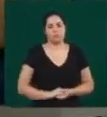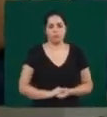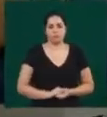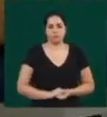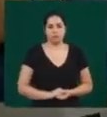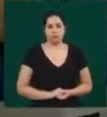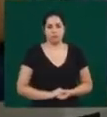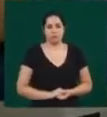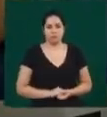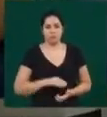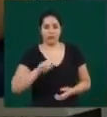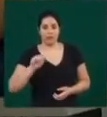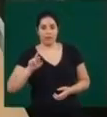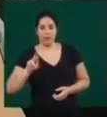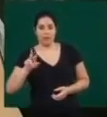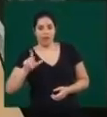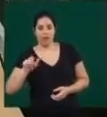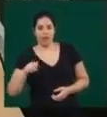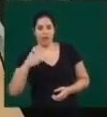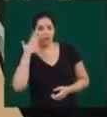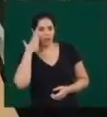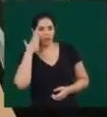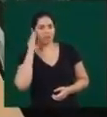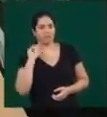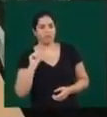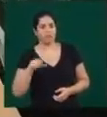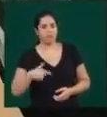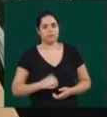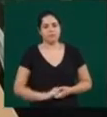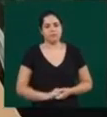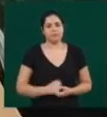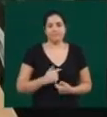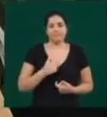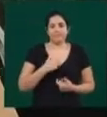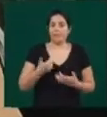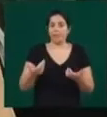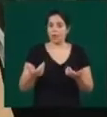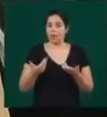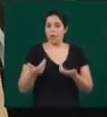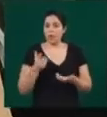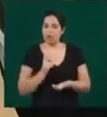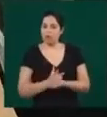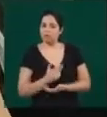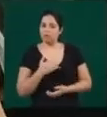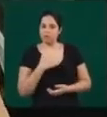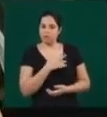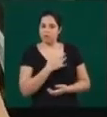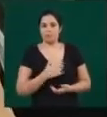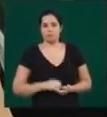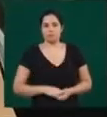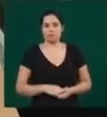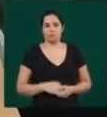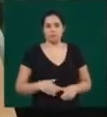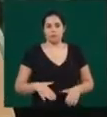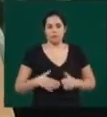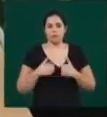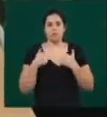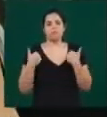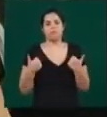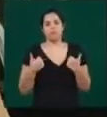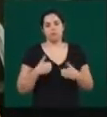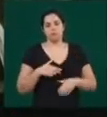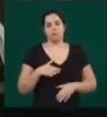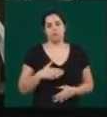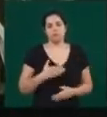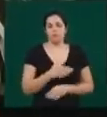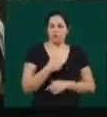sabe bem o que é isso. Eu tô numa fase que eu quero manter a minha saúde, me ajuda na disposição do trabalho e tudo, e